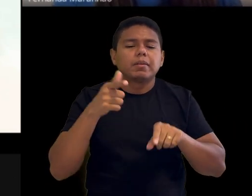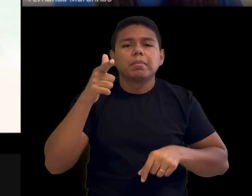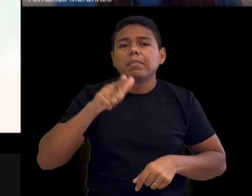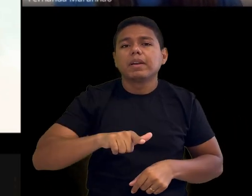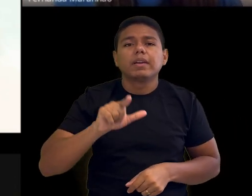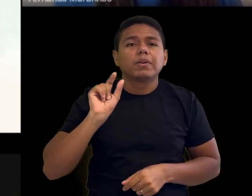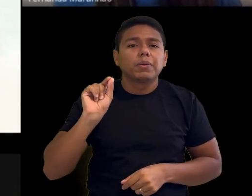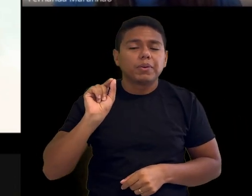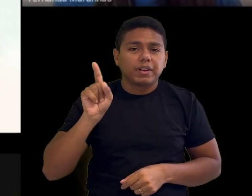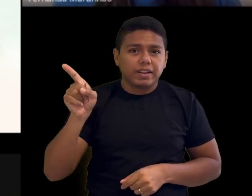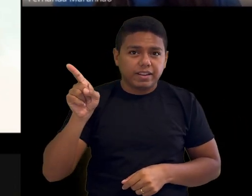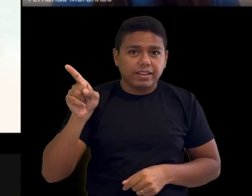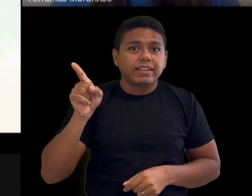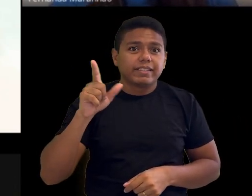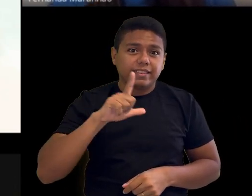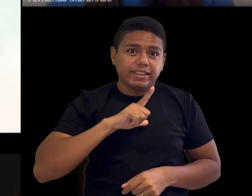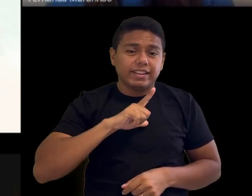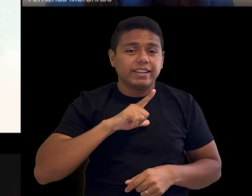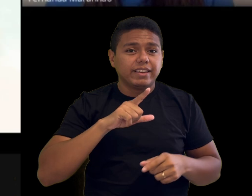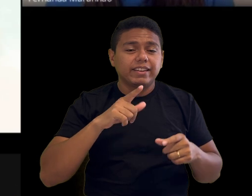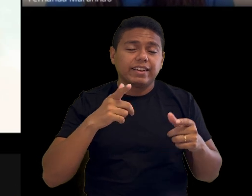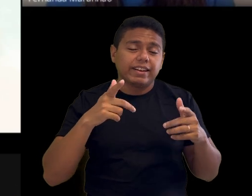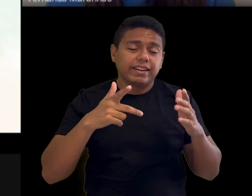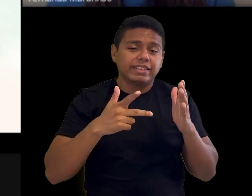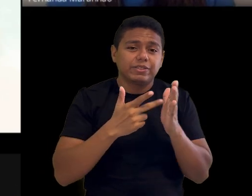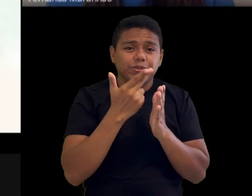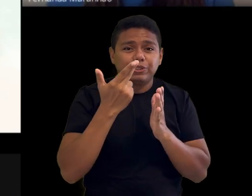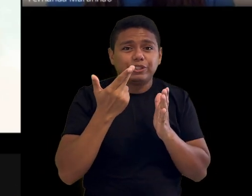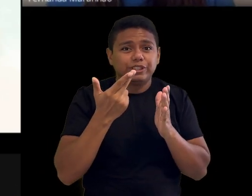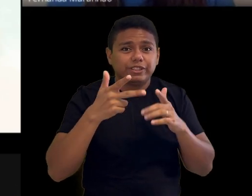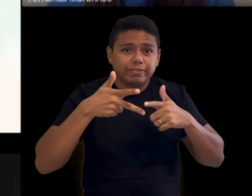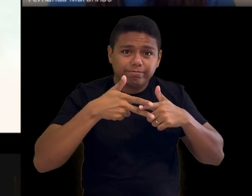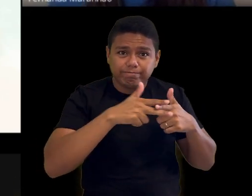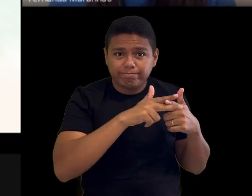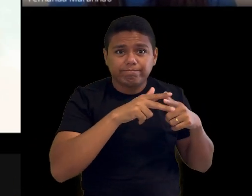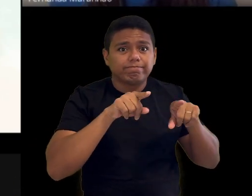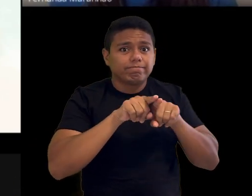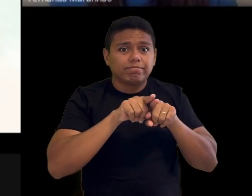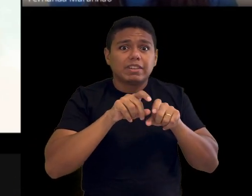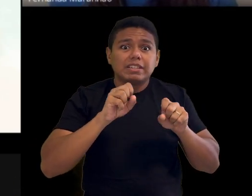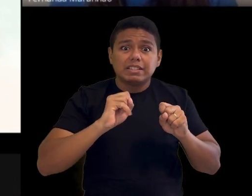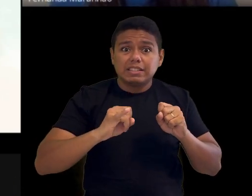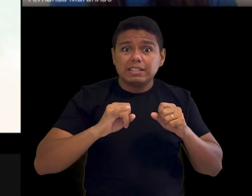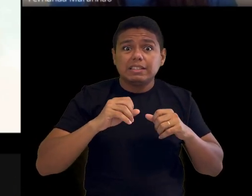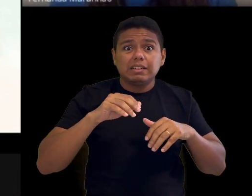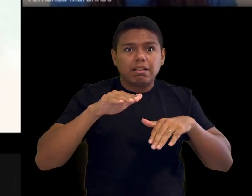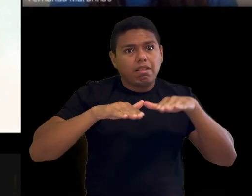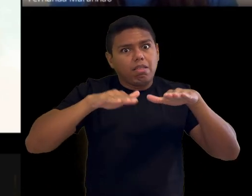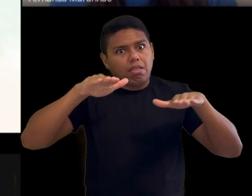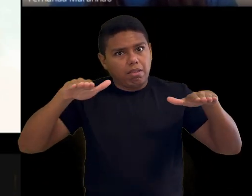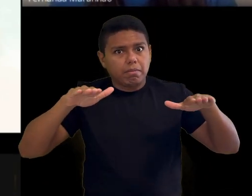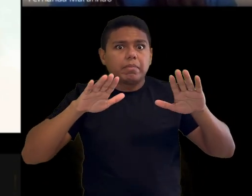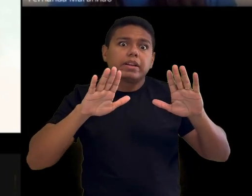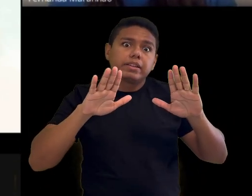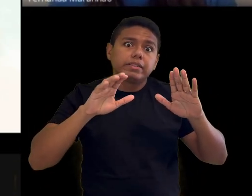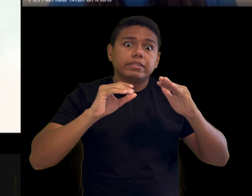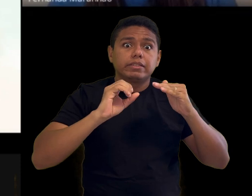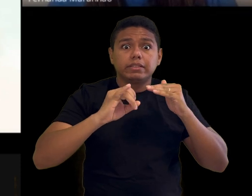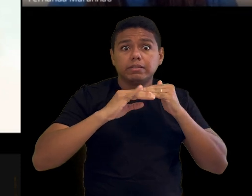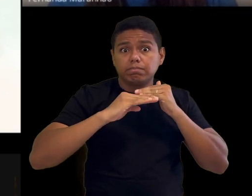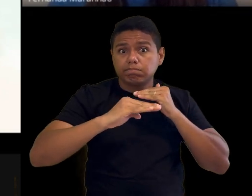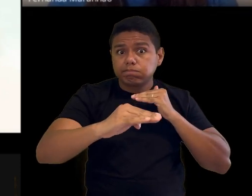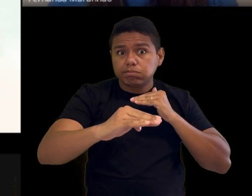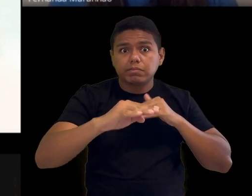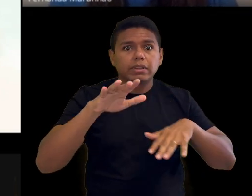cirurgia corretiva. Pacientes que têm estabilidade hemodinâmica dependerão dos níveis de beta e dependerão do tamanho da massa anexial.